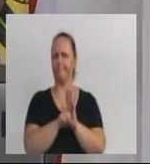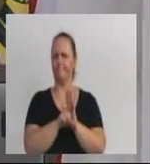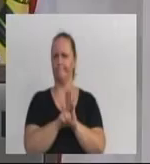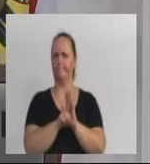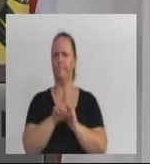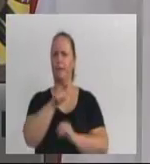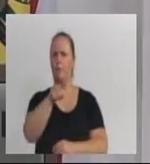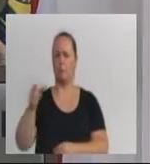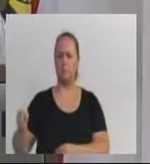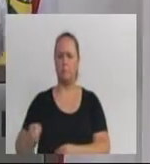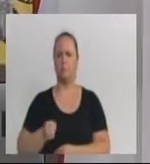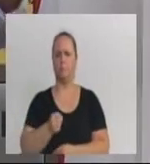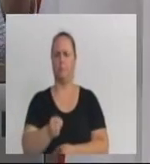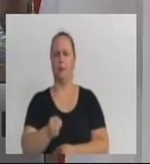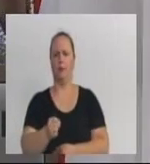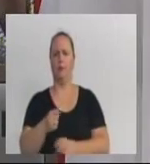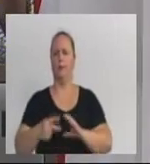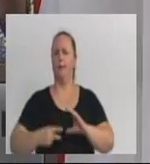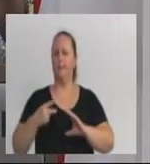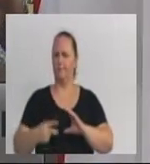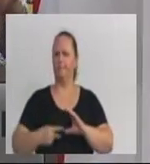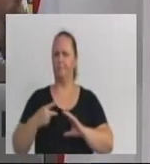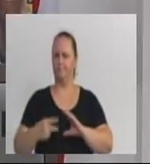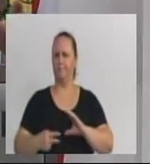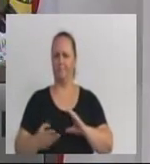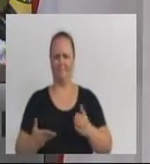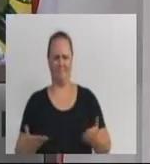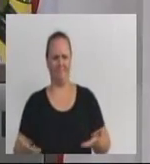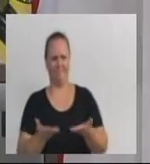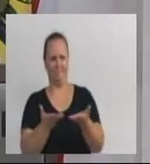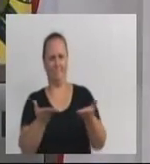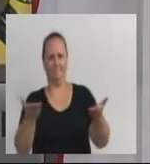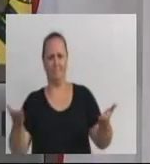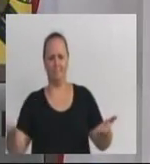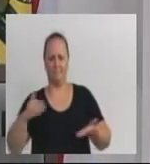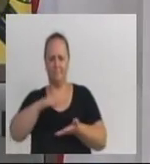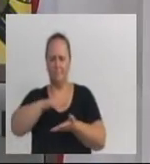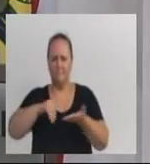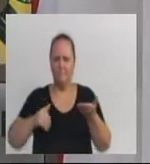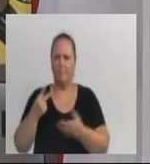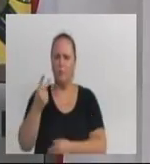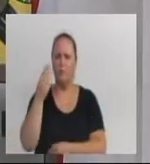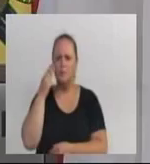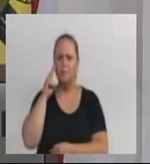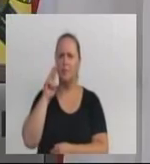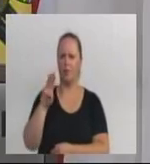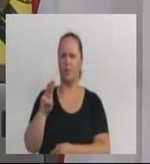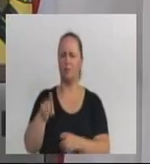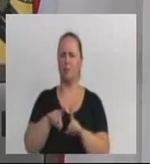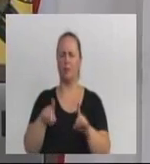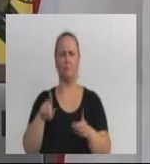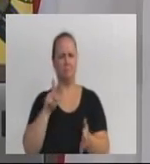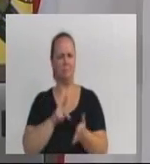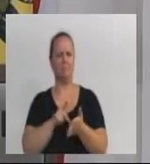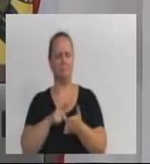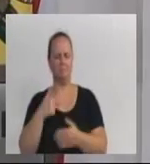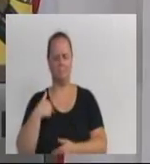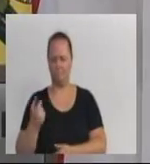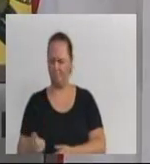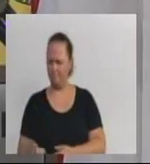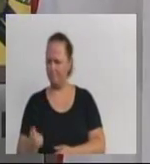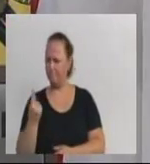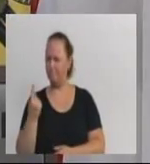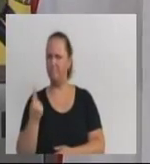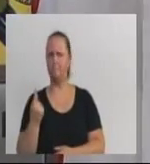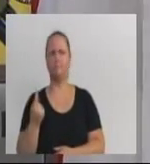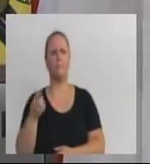dos Vereadores e nós retiramos 2 milhões da educação. E o que me espanta é que parece que não teve peso na